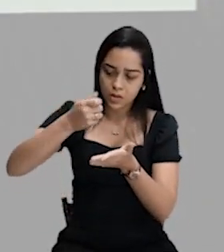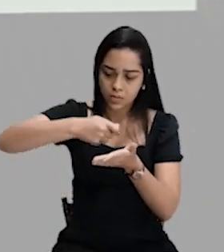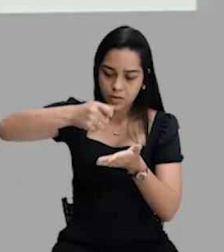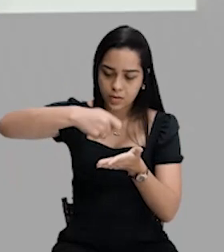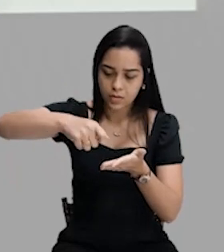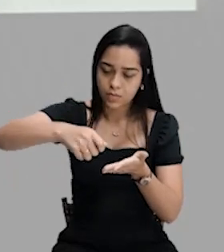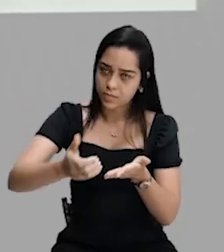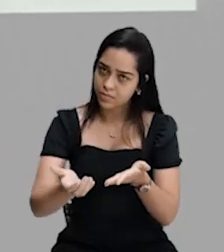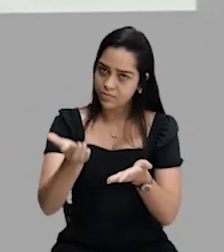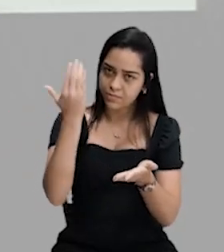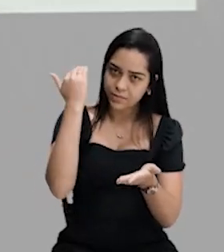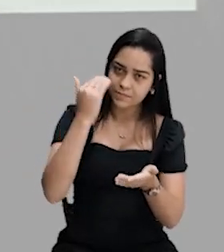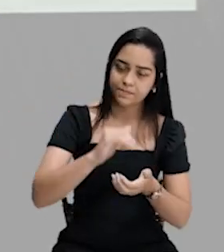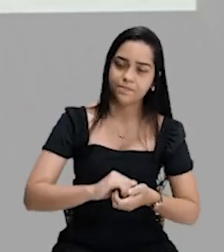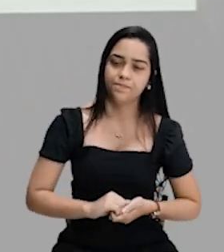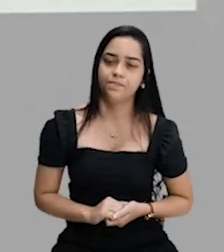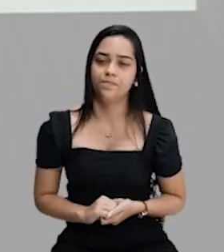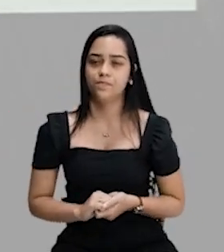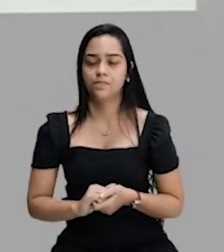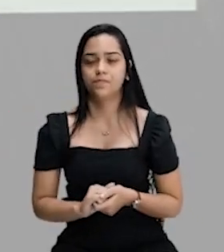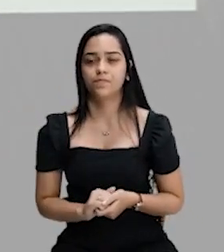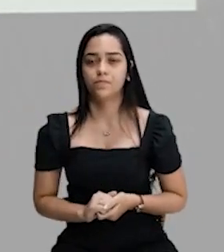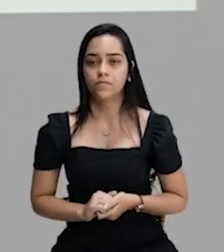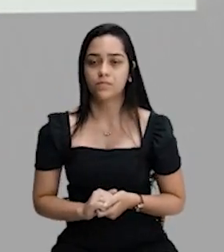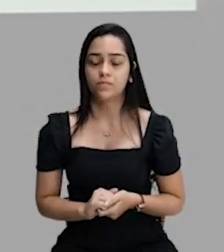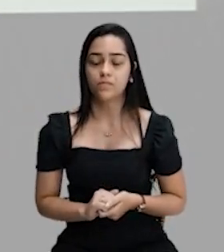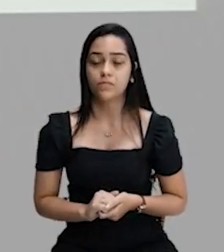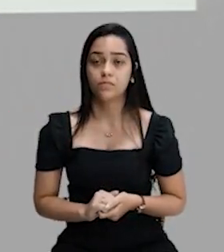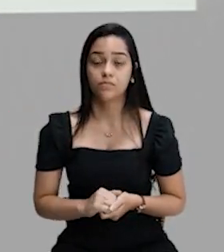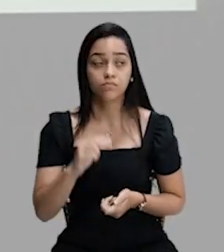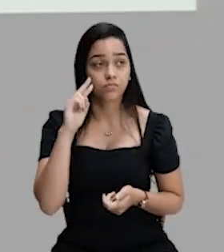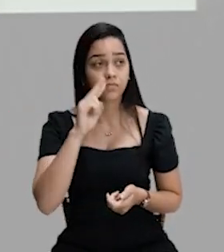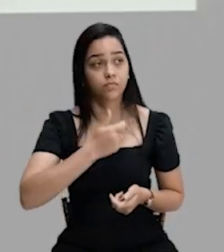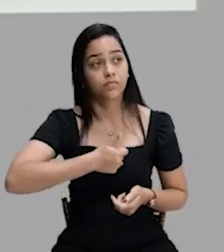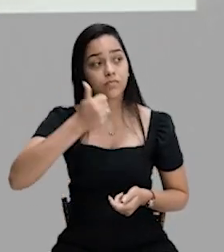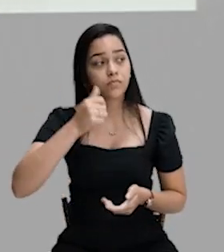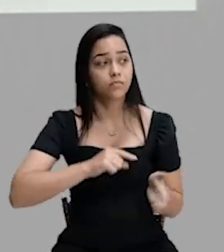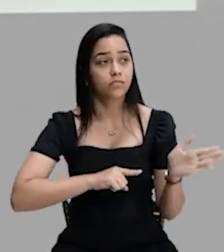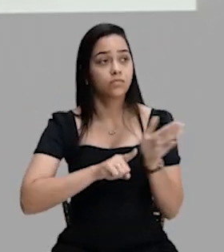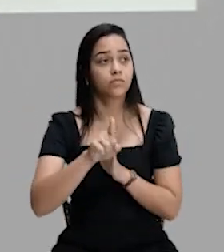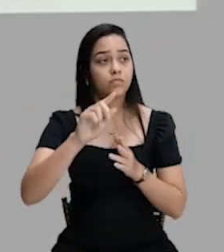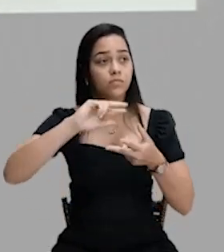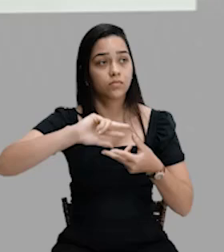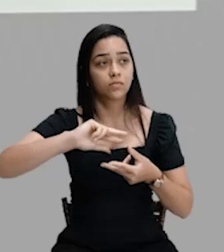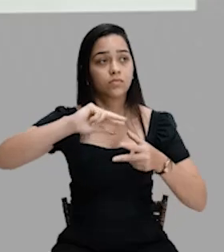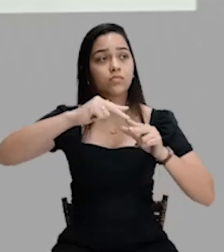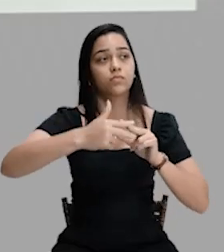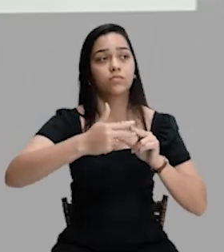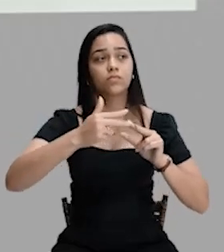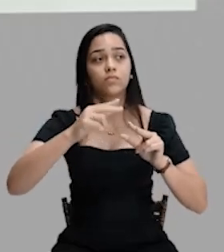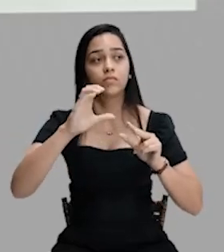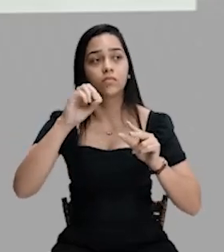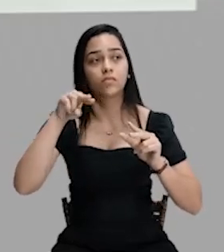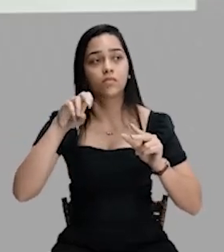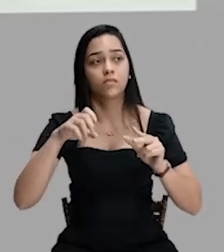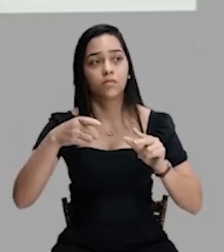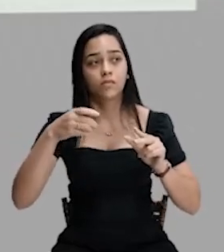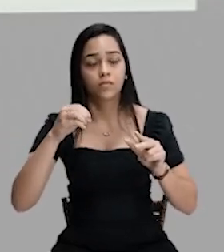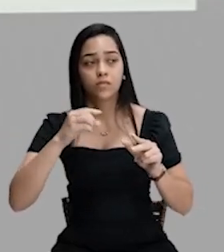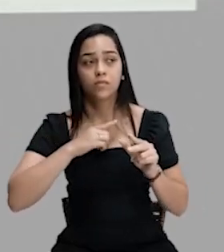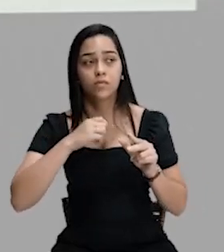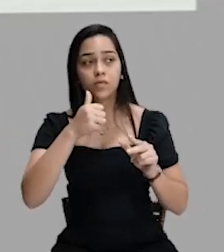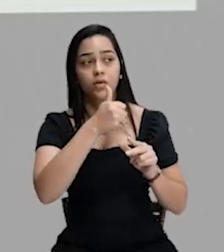e vamos que vamos Olha só pessoal é um poliedro um vexo tem 11 faces